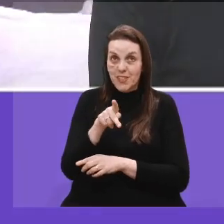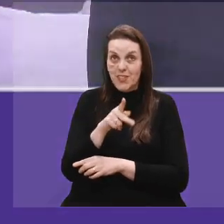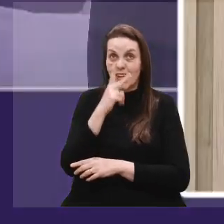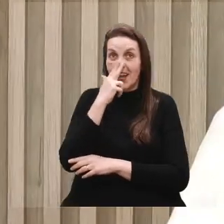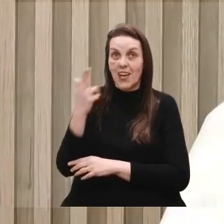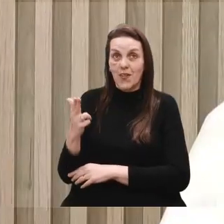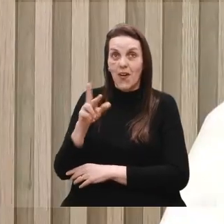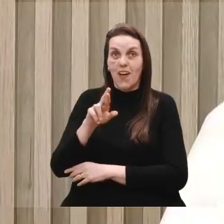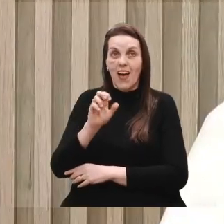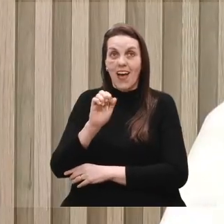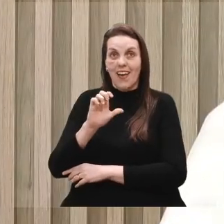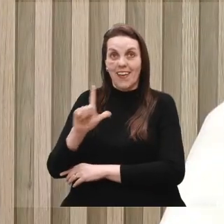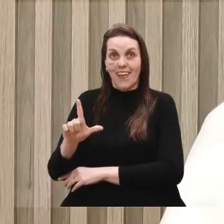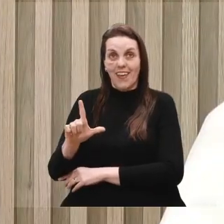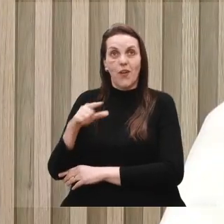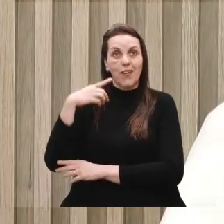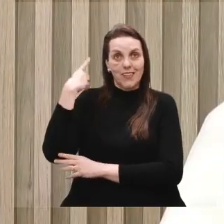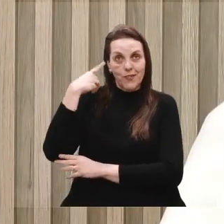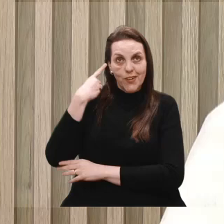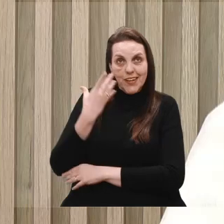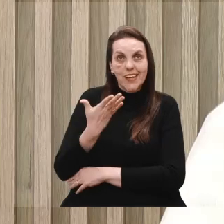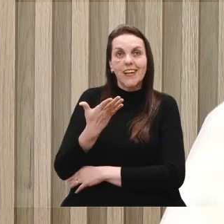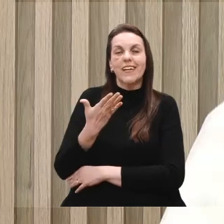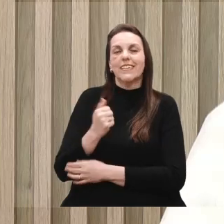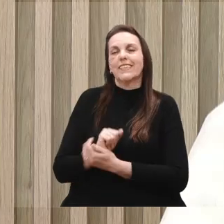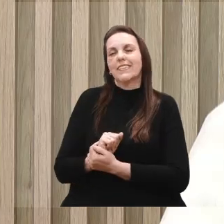professora, que nem a Raquel, advogada, né?